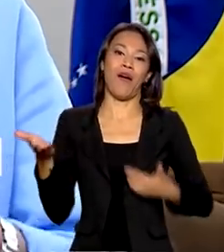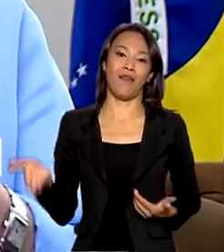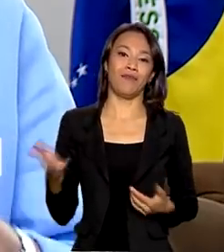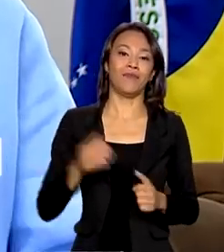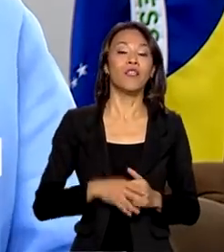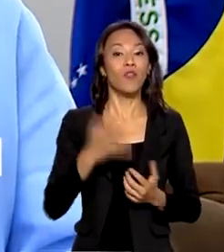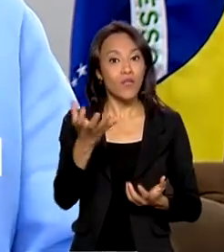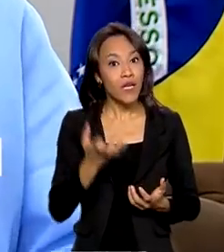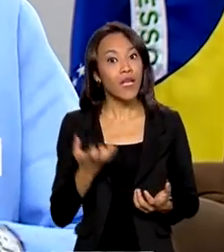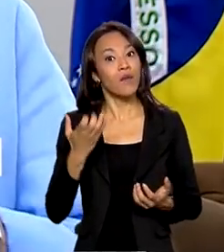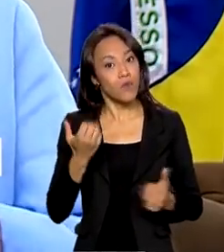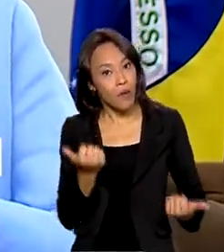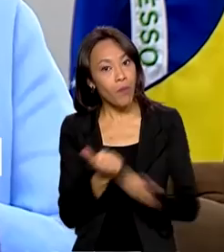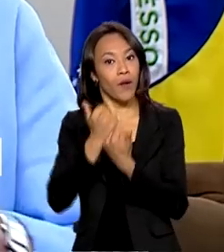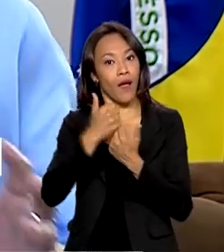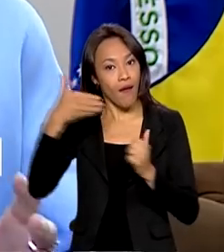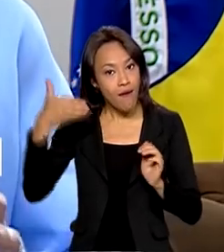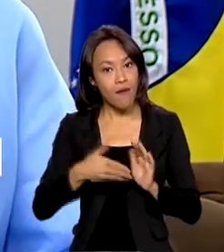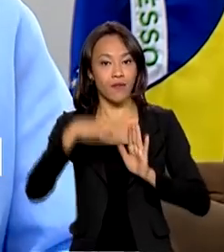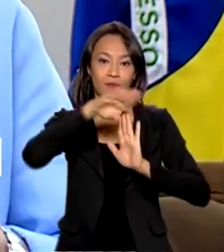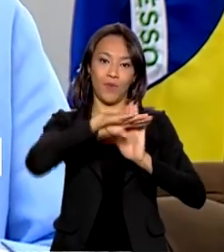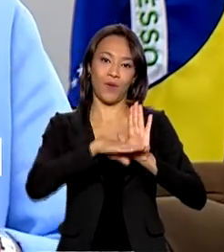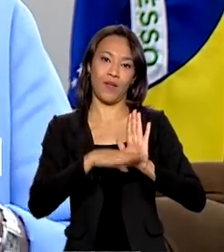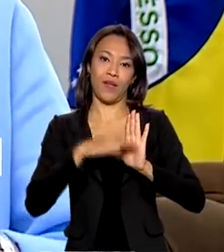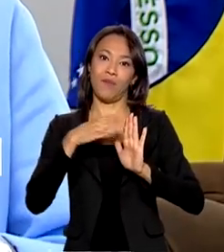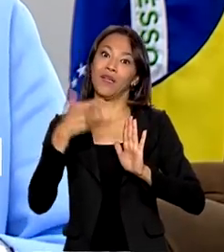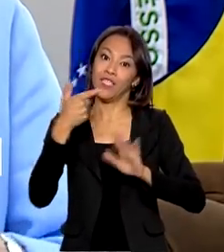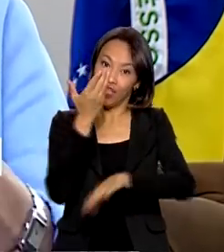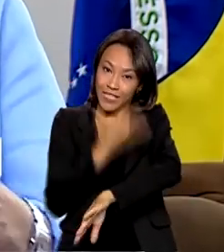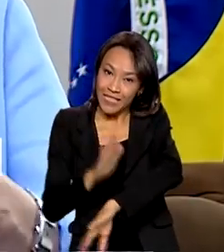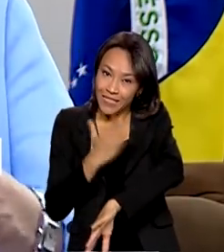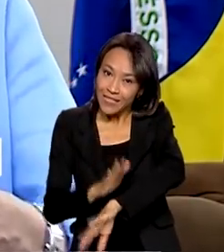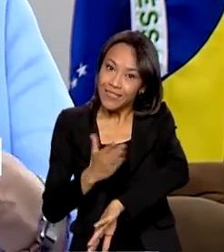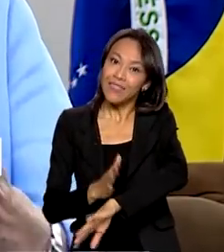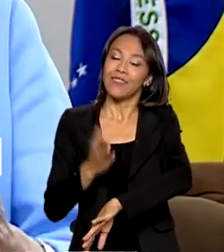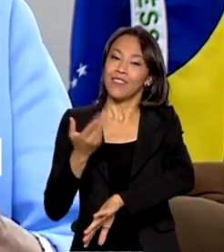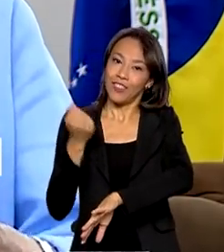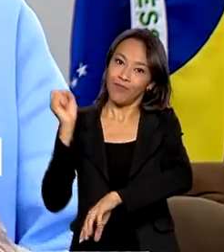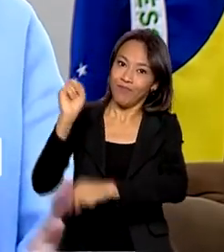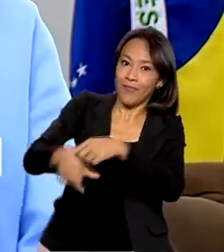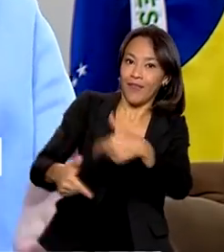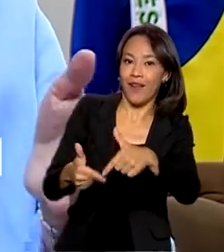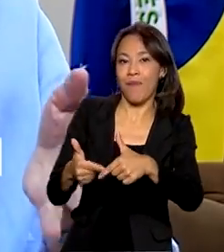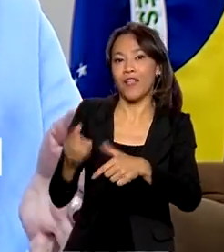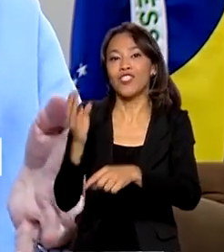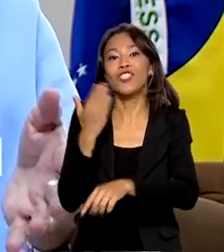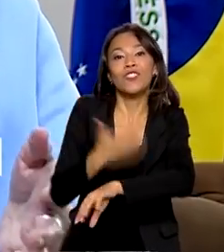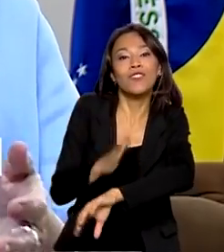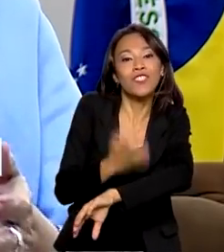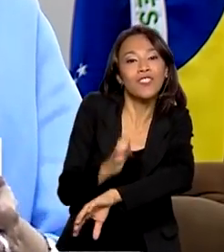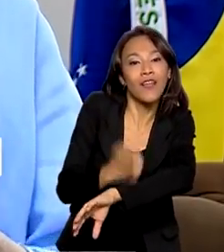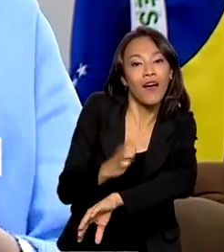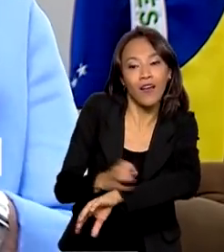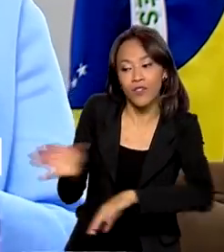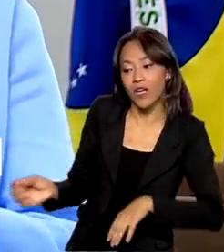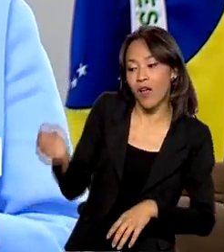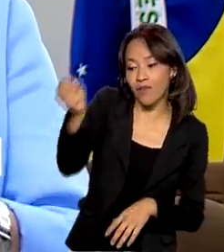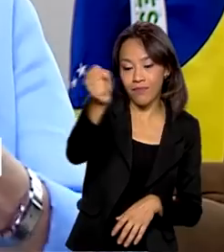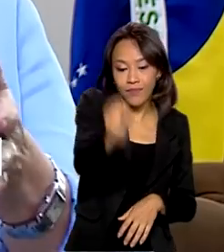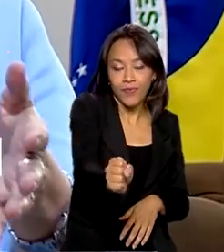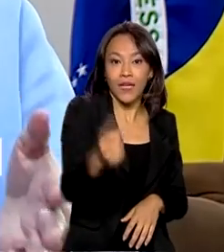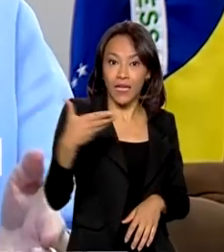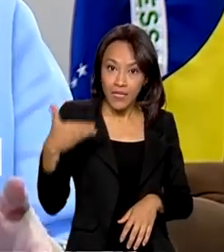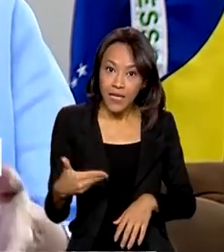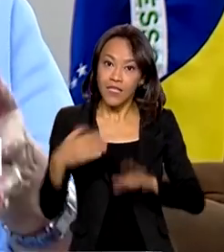queremos reforçar Esse programa é um programa belíssimo e fazer com que ele seja definitivo que não seja uma um um